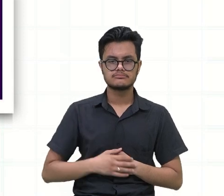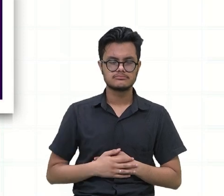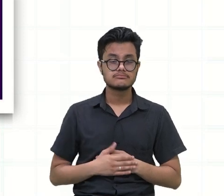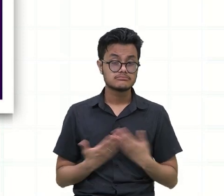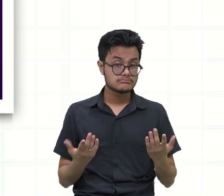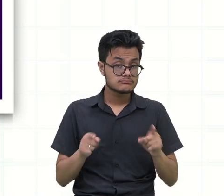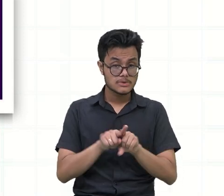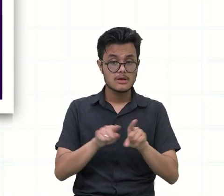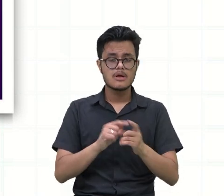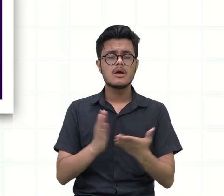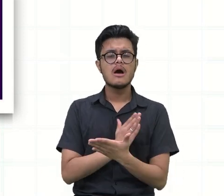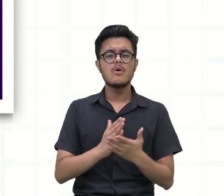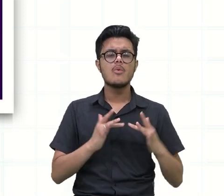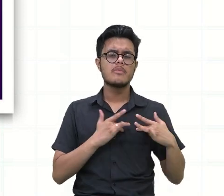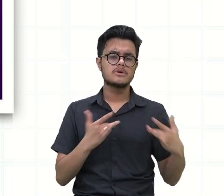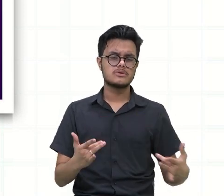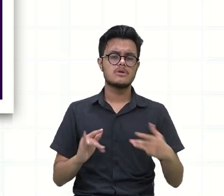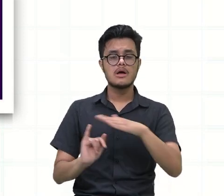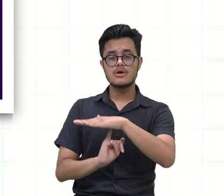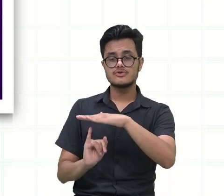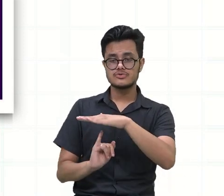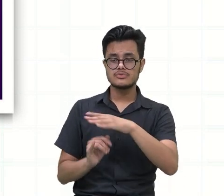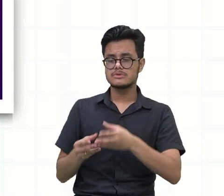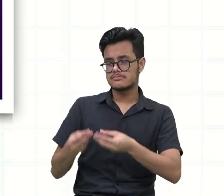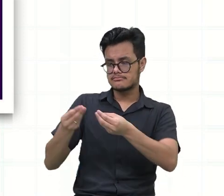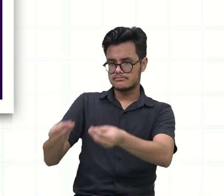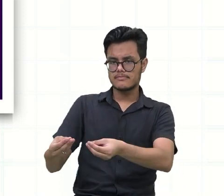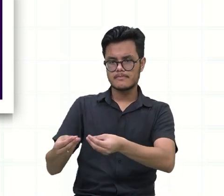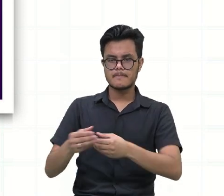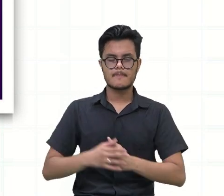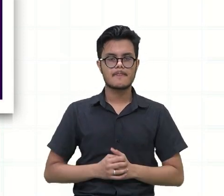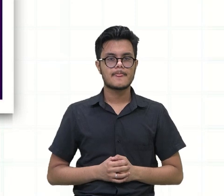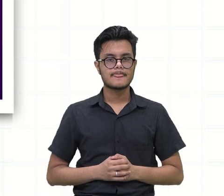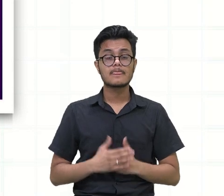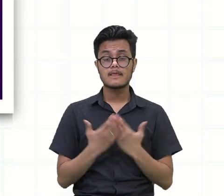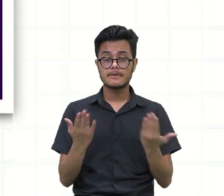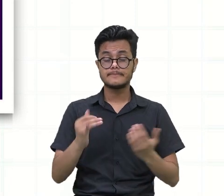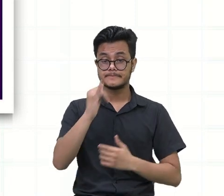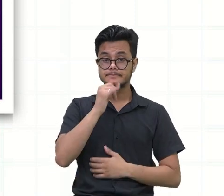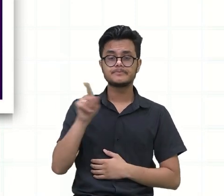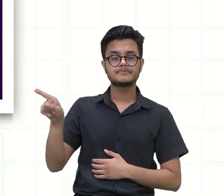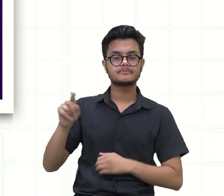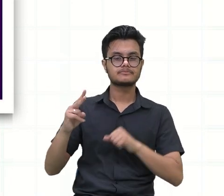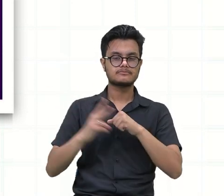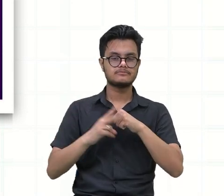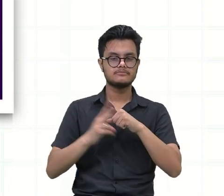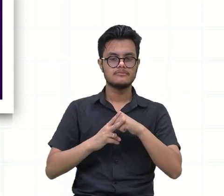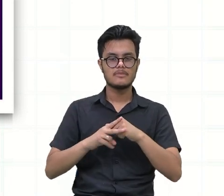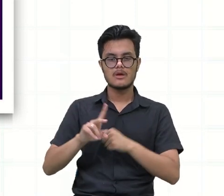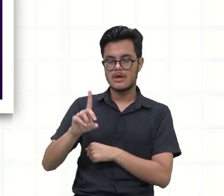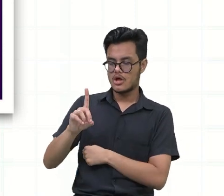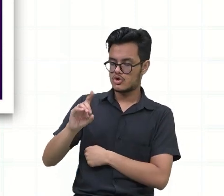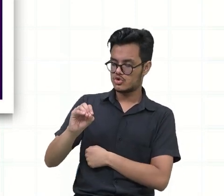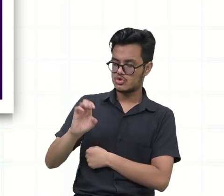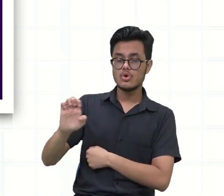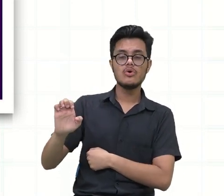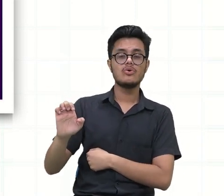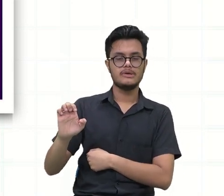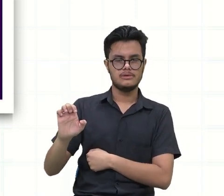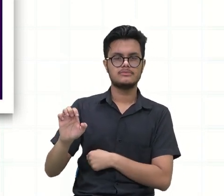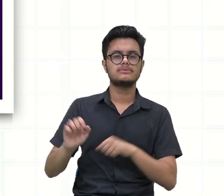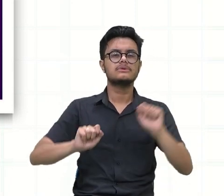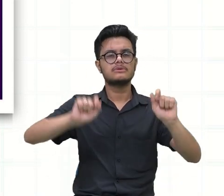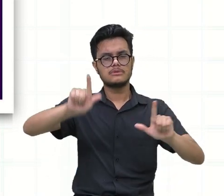doação para uma instituição de caridade. Então, observe que os verbos no imperativo eles vão estar muito presentes nas